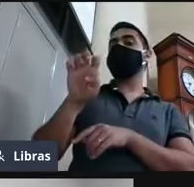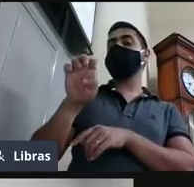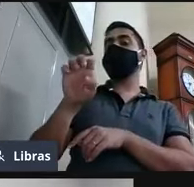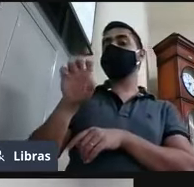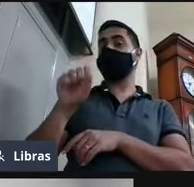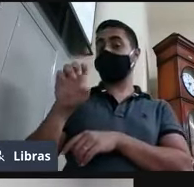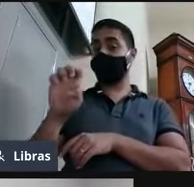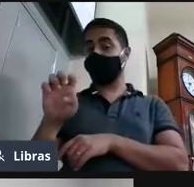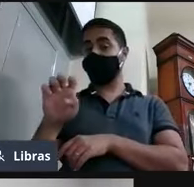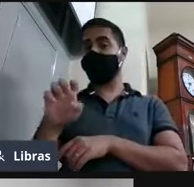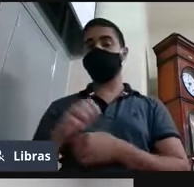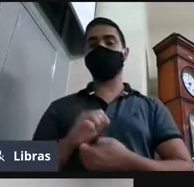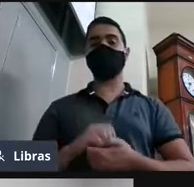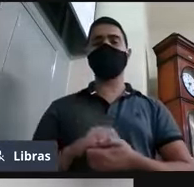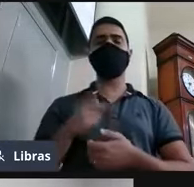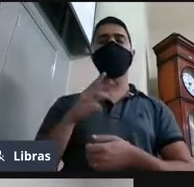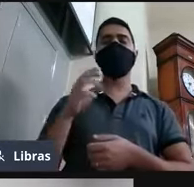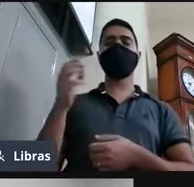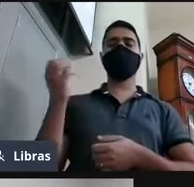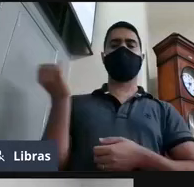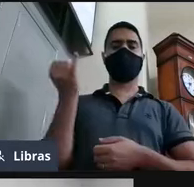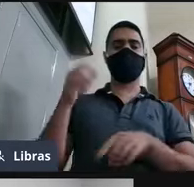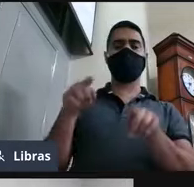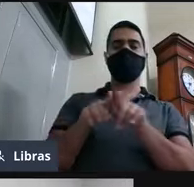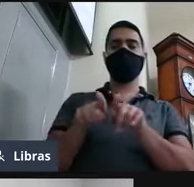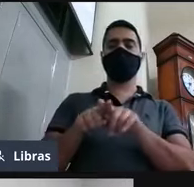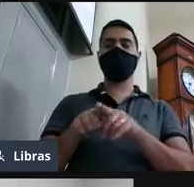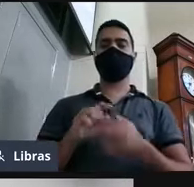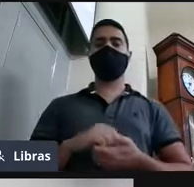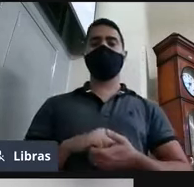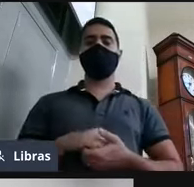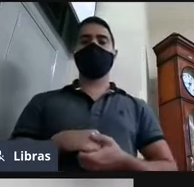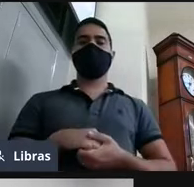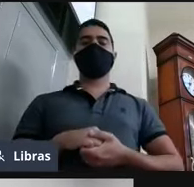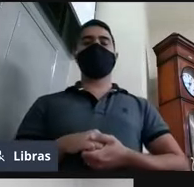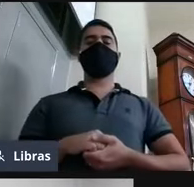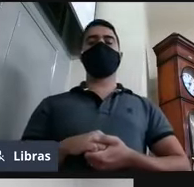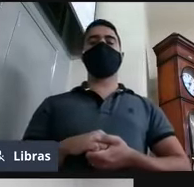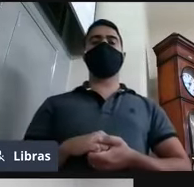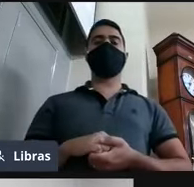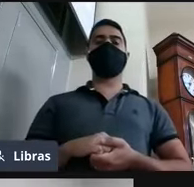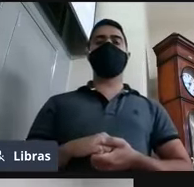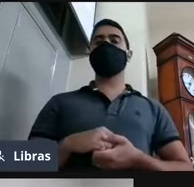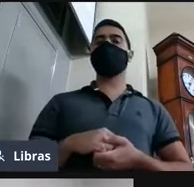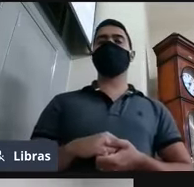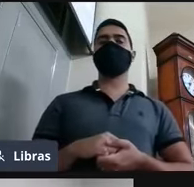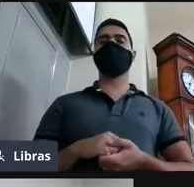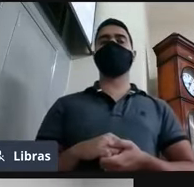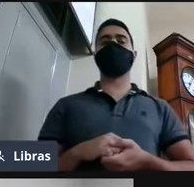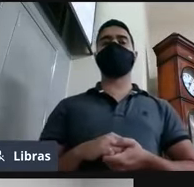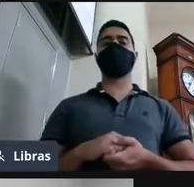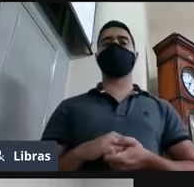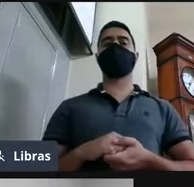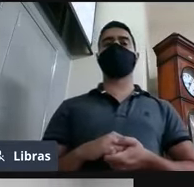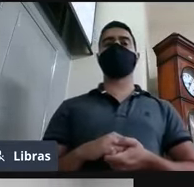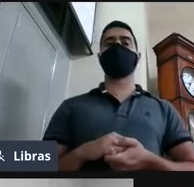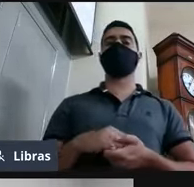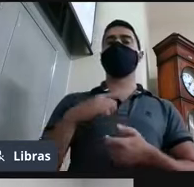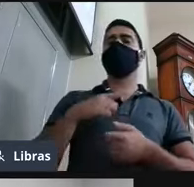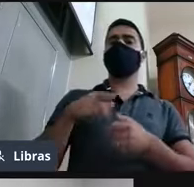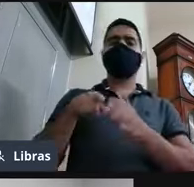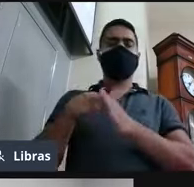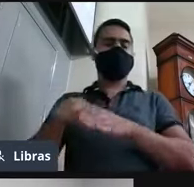Cumpre consignar que a importância da garantia do direito contraditório e ampla defesa reside fundamentalmente na proteção conferida aos direitos fundamentais, como expressão máxima do